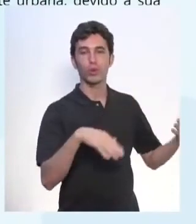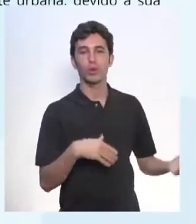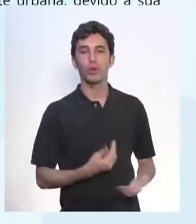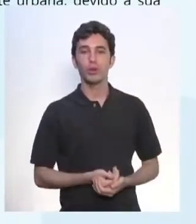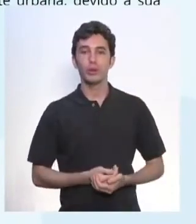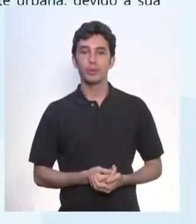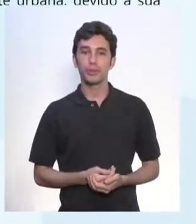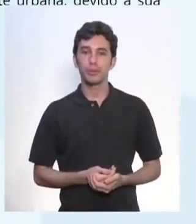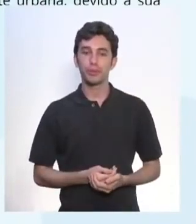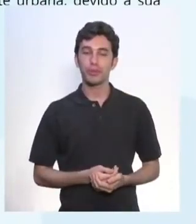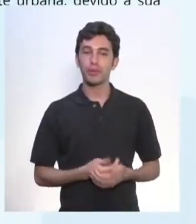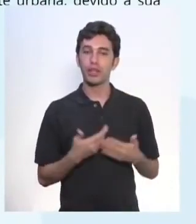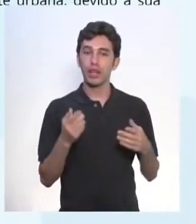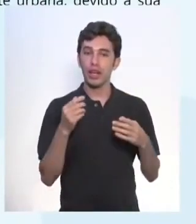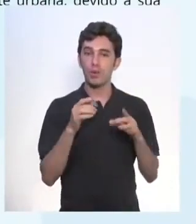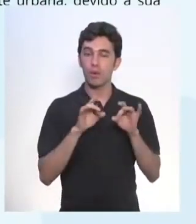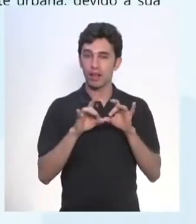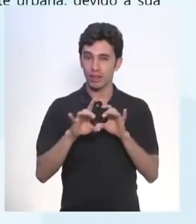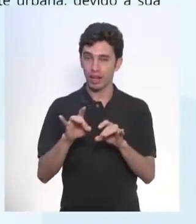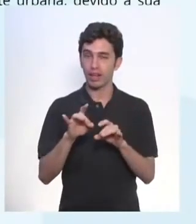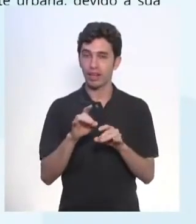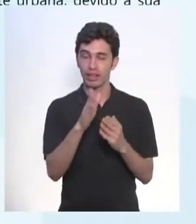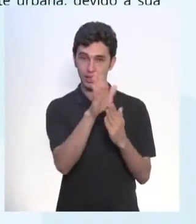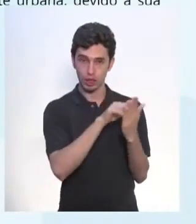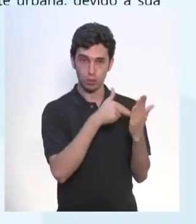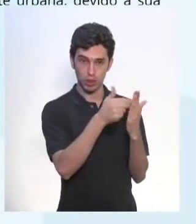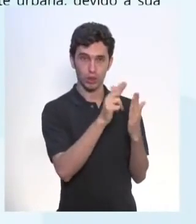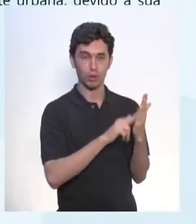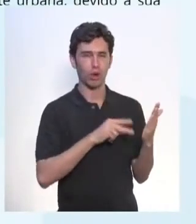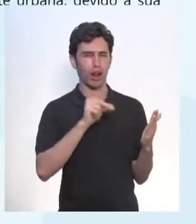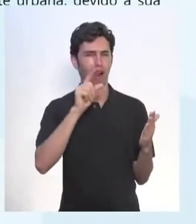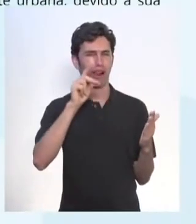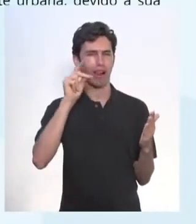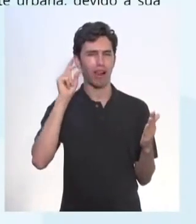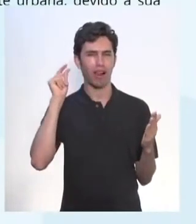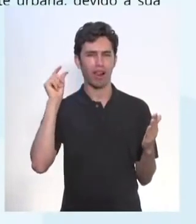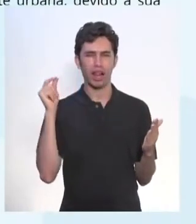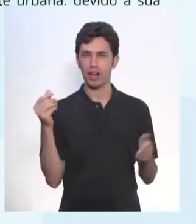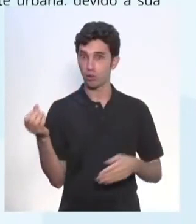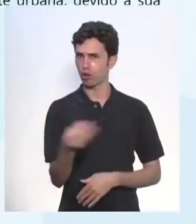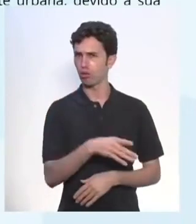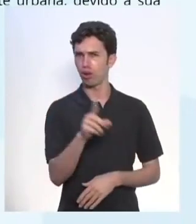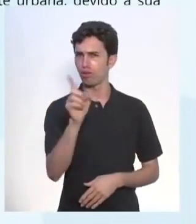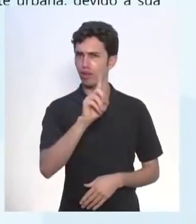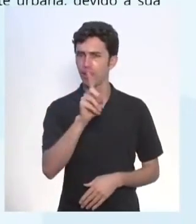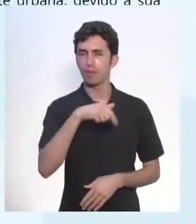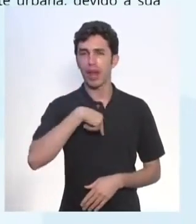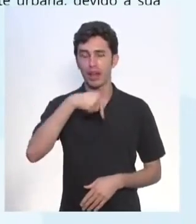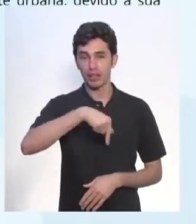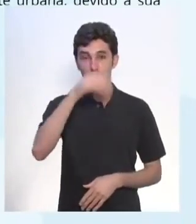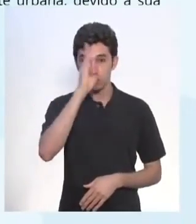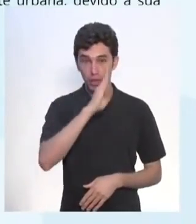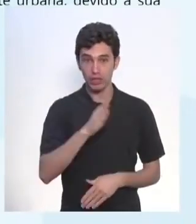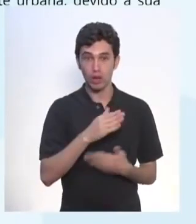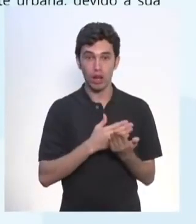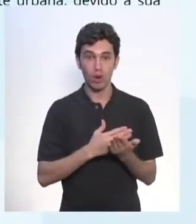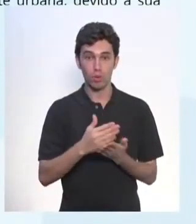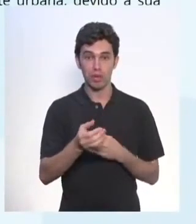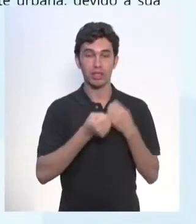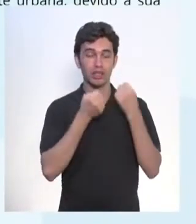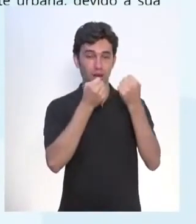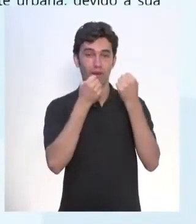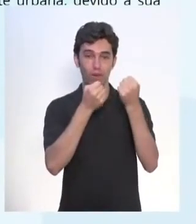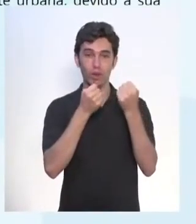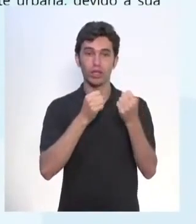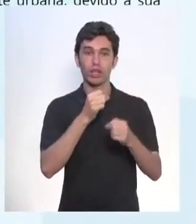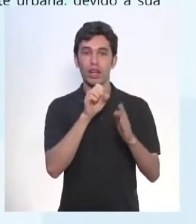técnica de pintura que ela é bem antiga, tá? Ela não é tão nova, né? Aqui no Brasil, ela começa a ganhar uma força